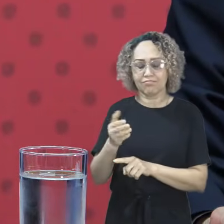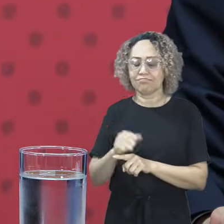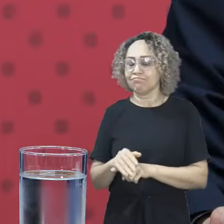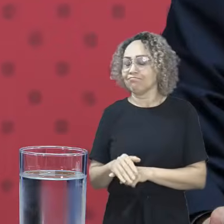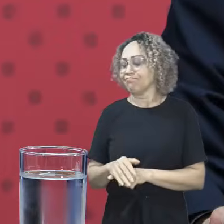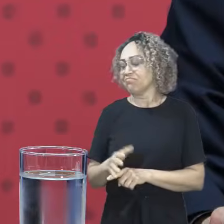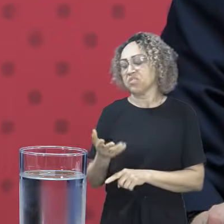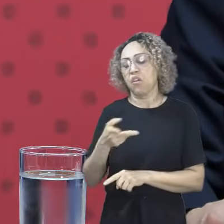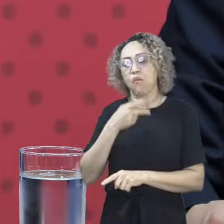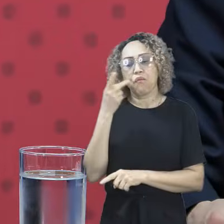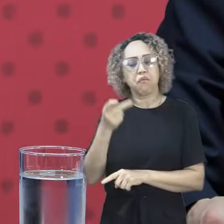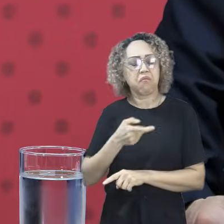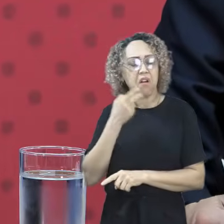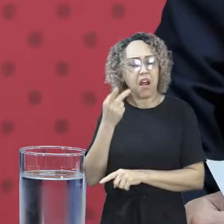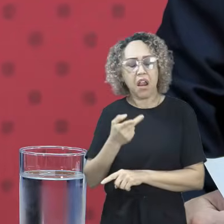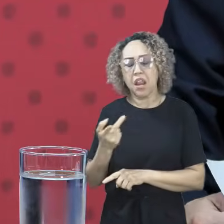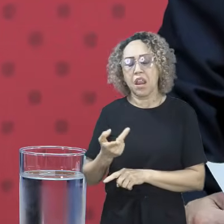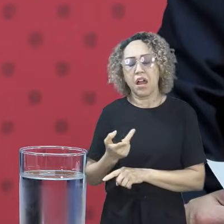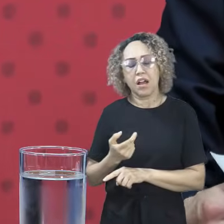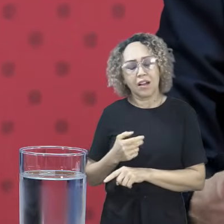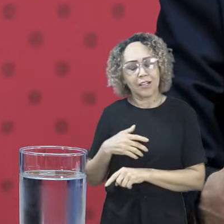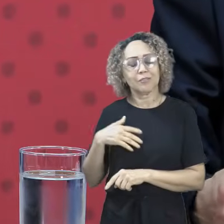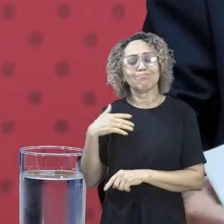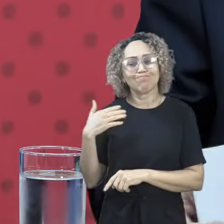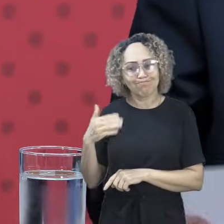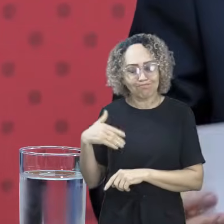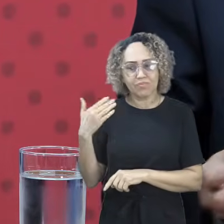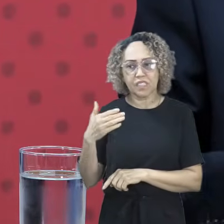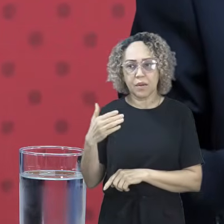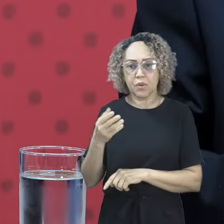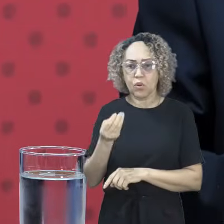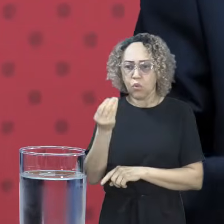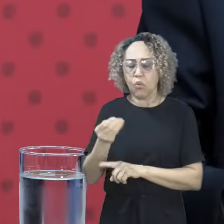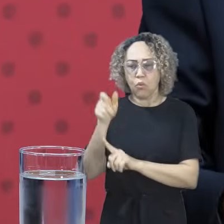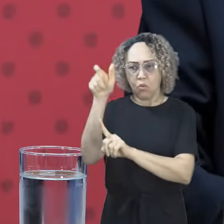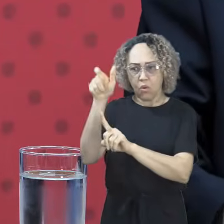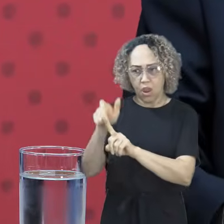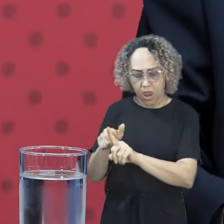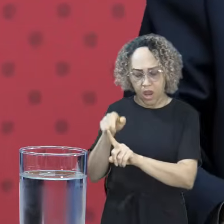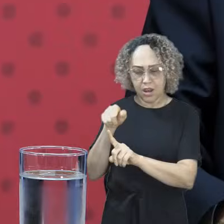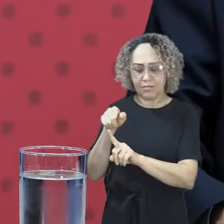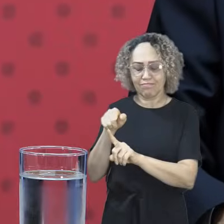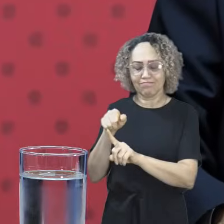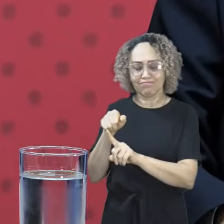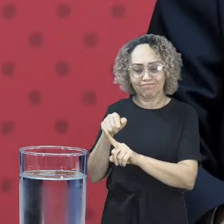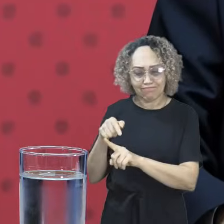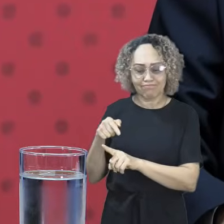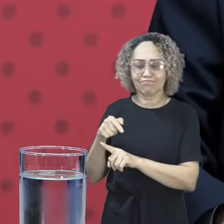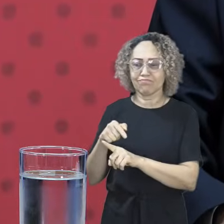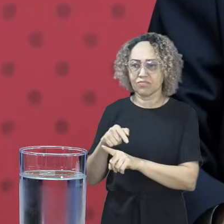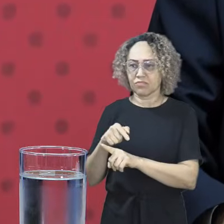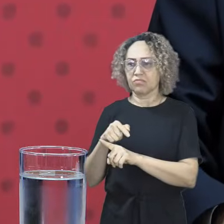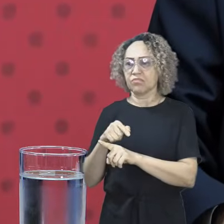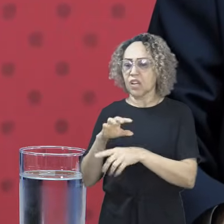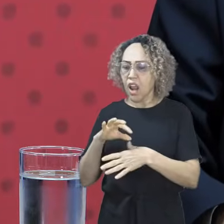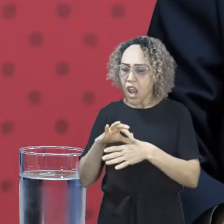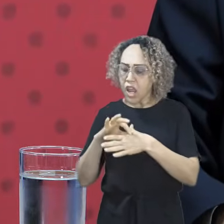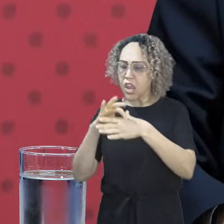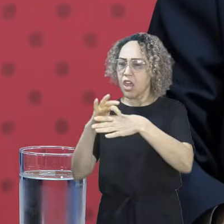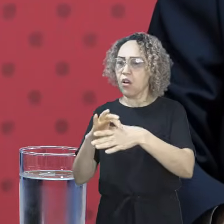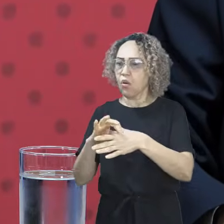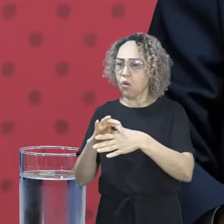conduzido o nosso partido, a forma como ele conduziu o PED, a forma como